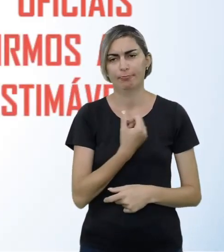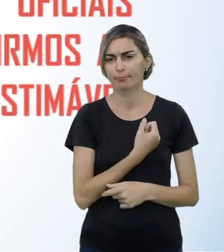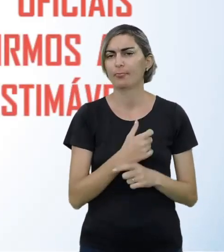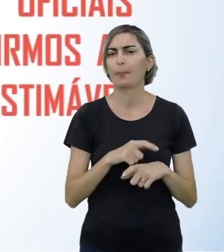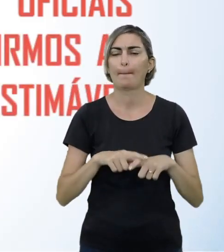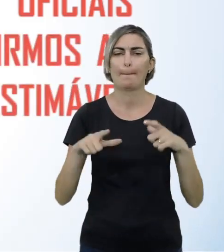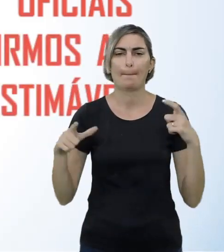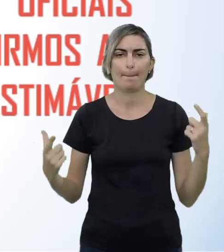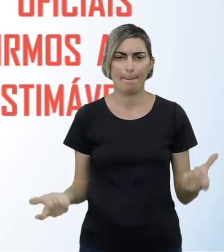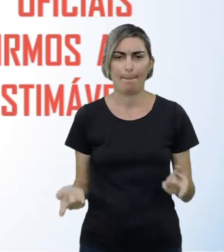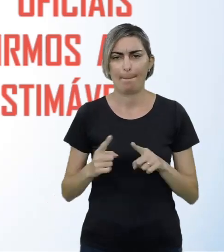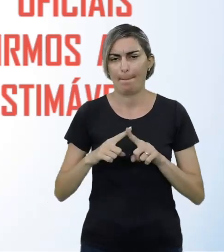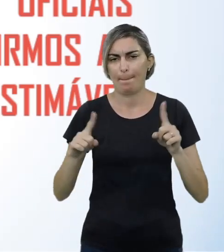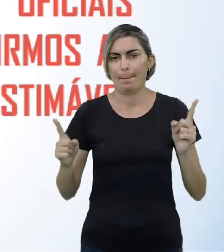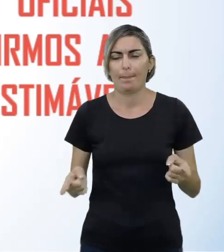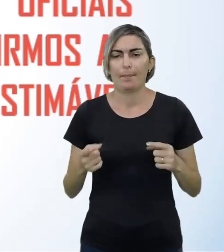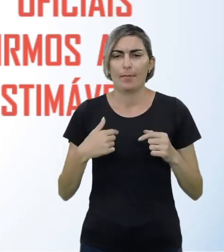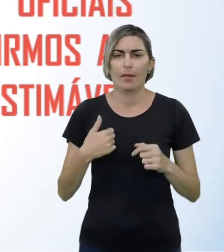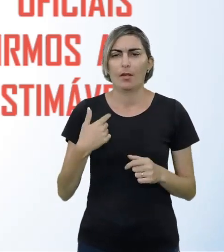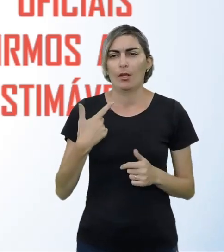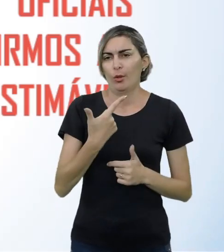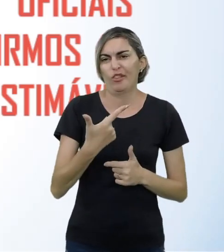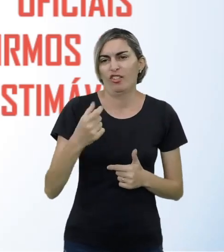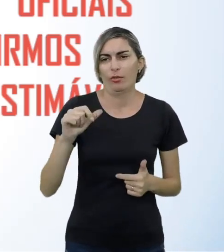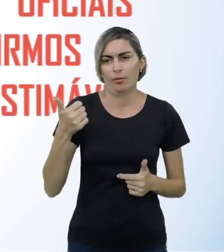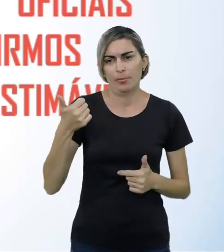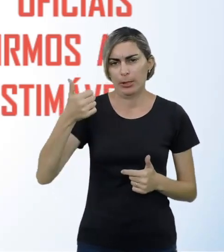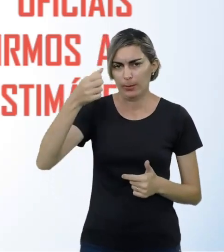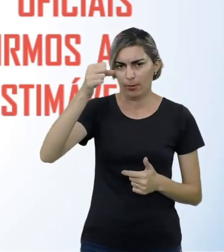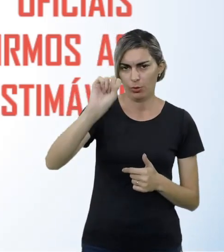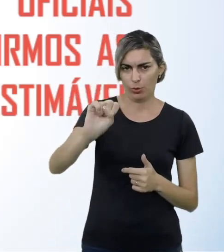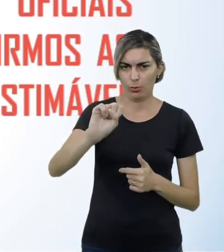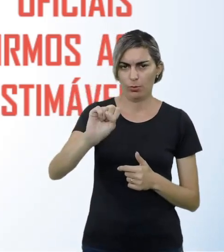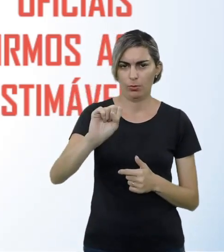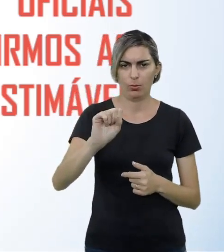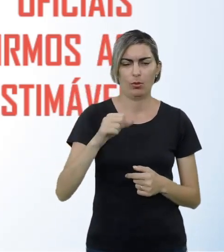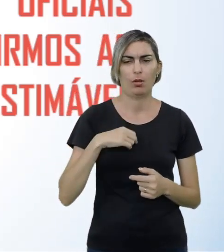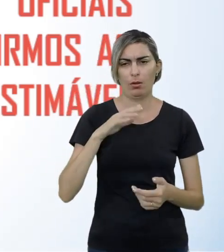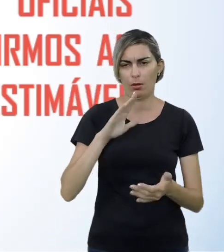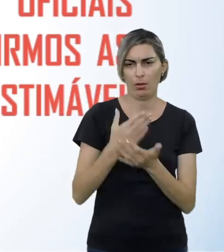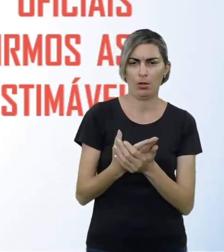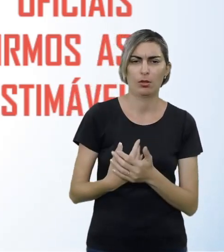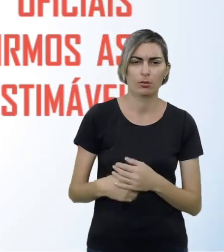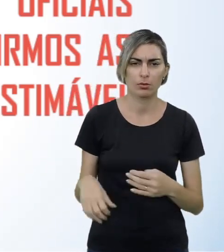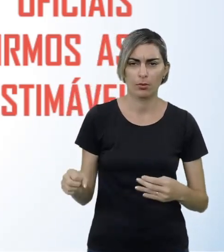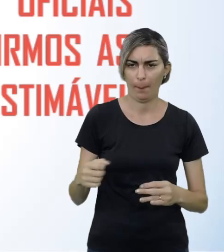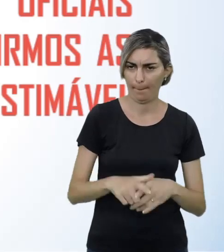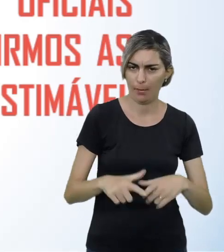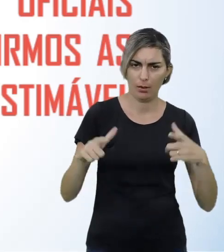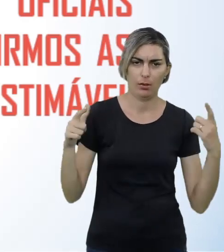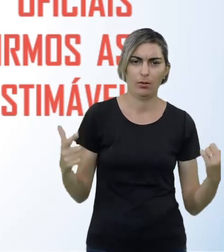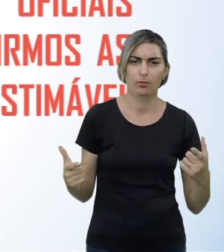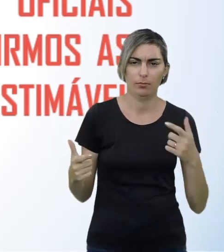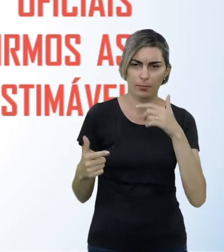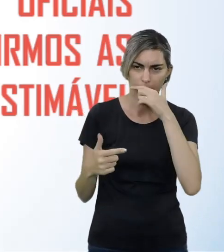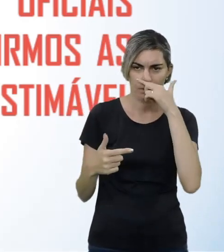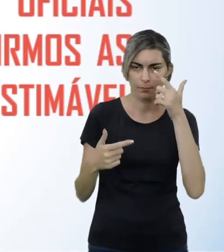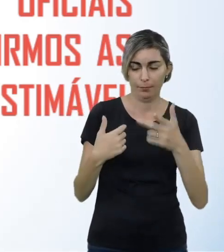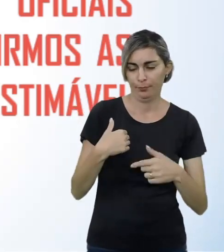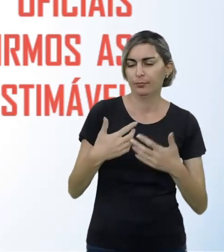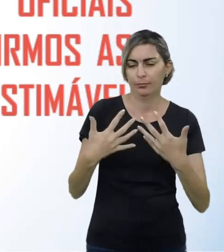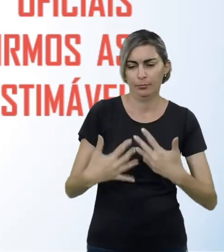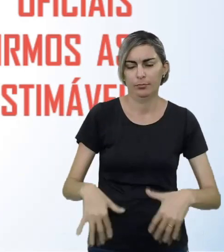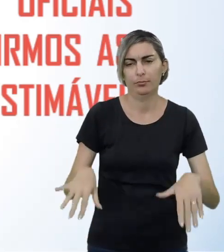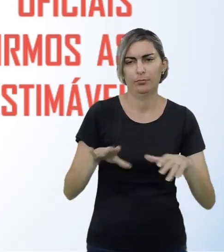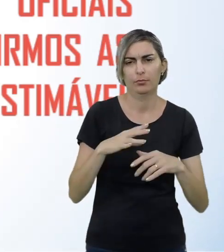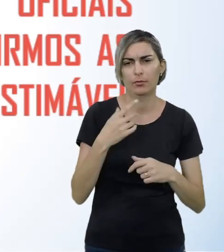é bem maior, mas essa estimativa foi de 2018, então por isso que eu acredito que esse número atualmente seja maior. E,